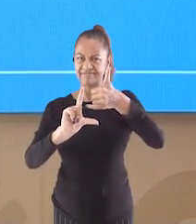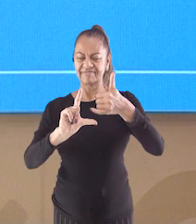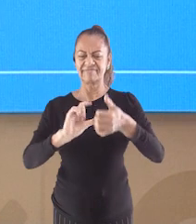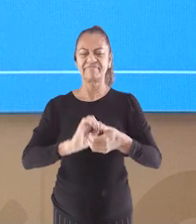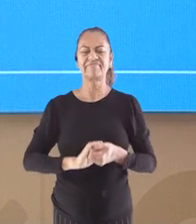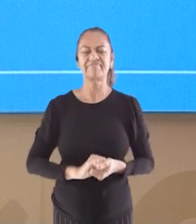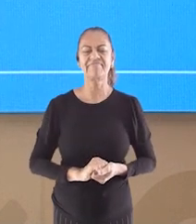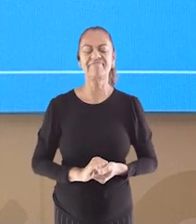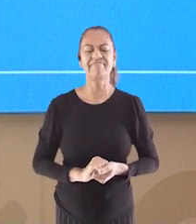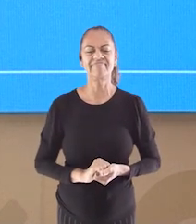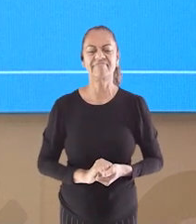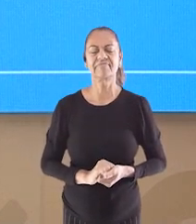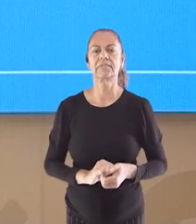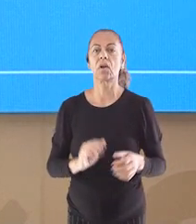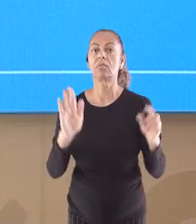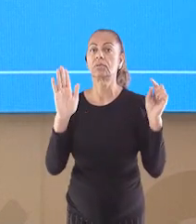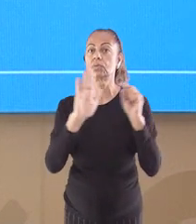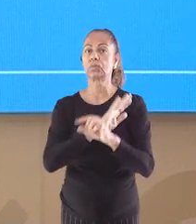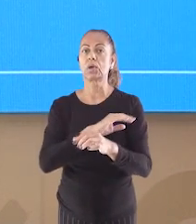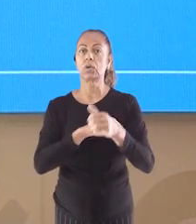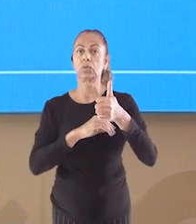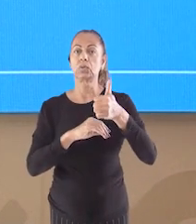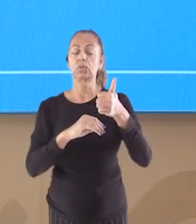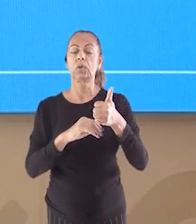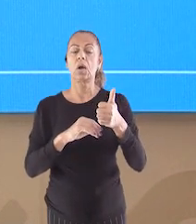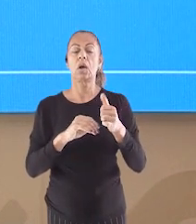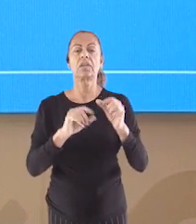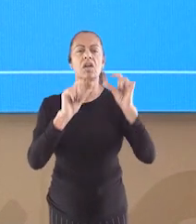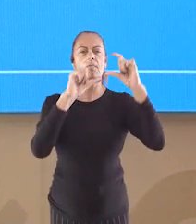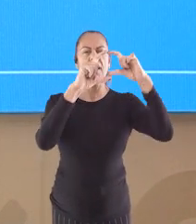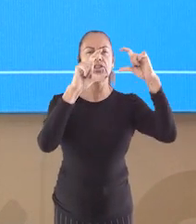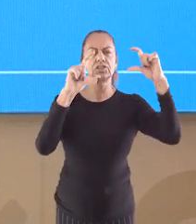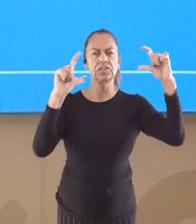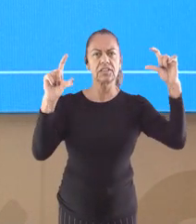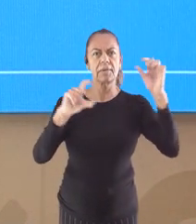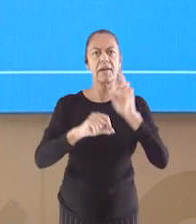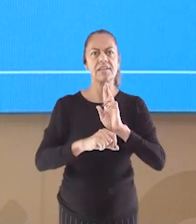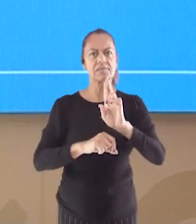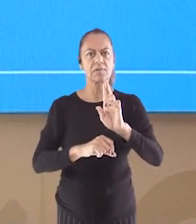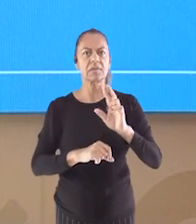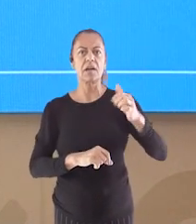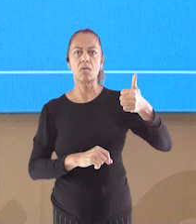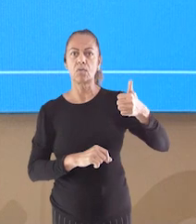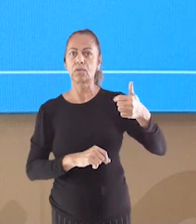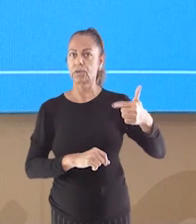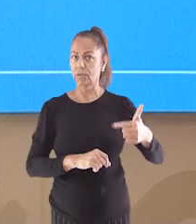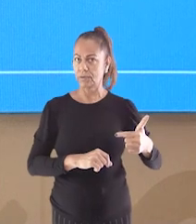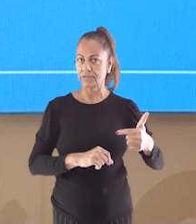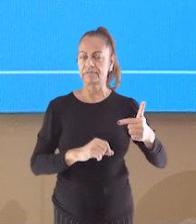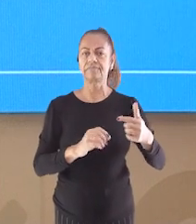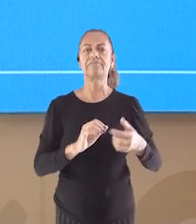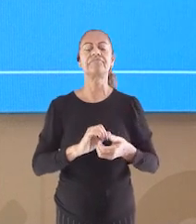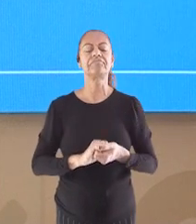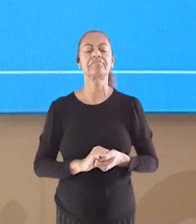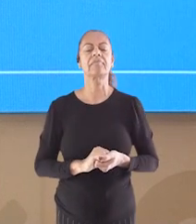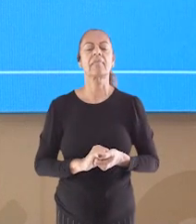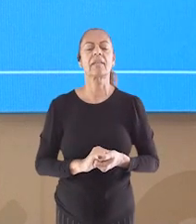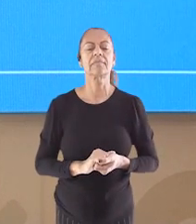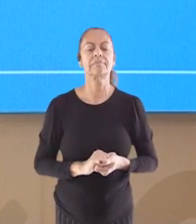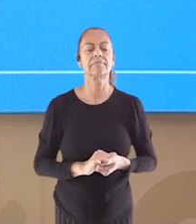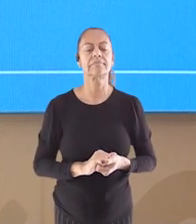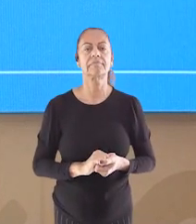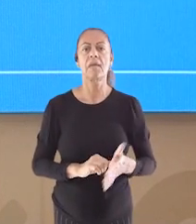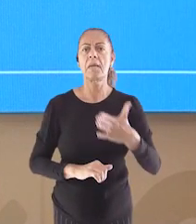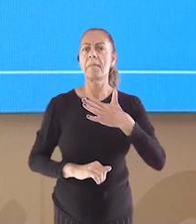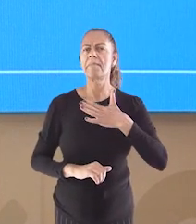não se esqueçam de marcar a presença de vocês na aula de hoje, ok? É só apontar o celular para o QR Code que aparece aí na tela. Agora